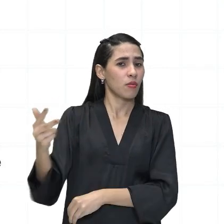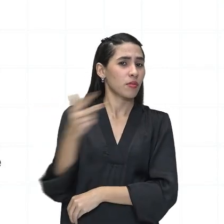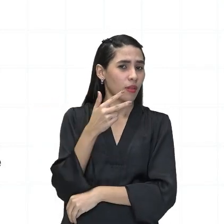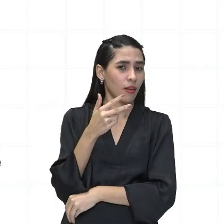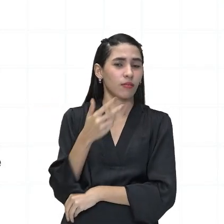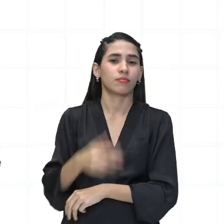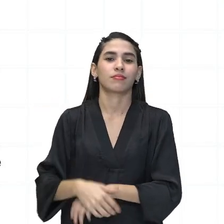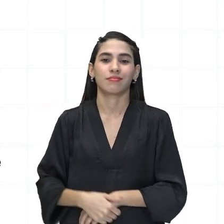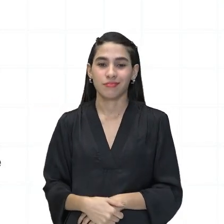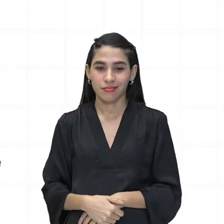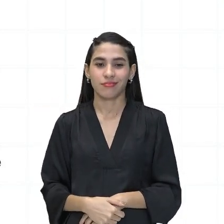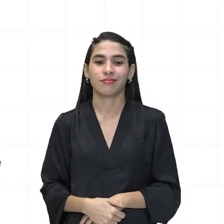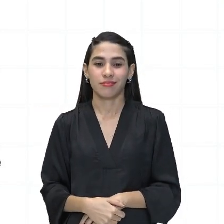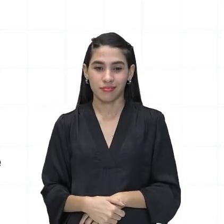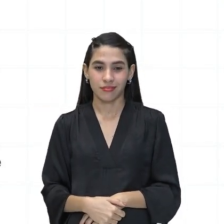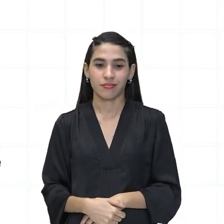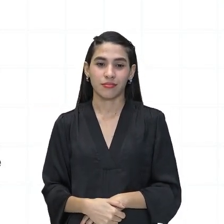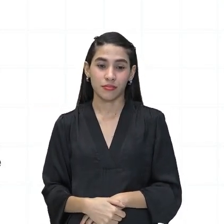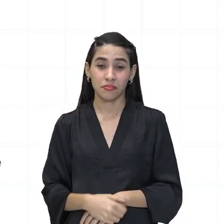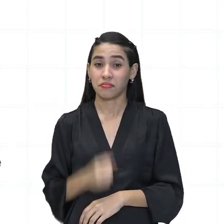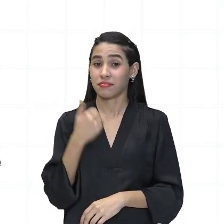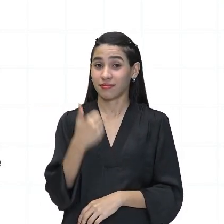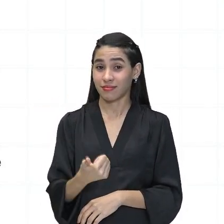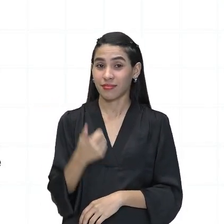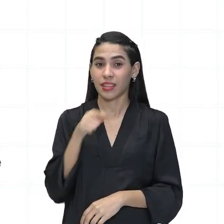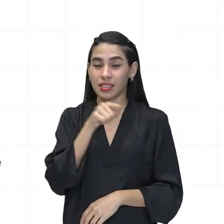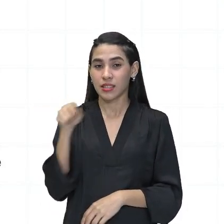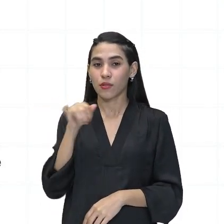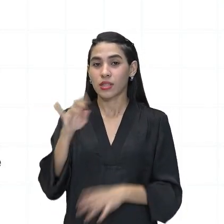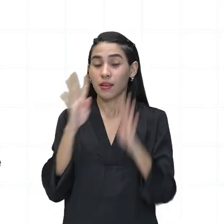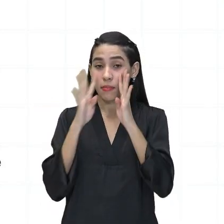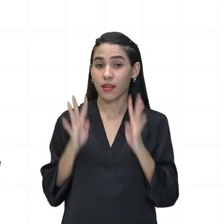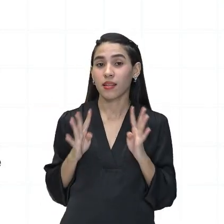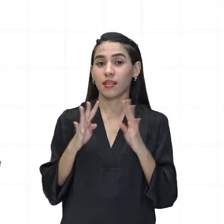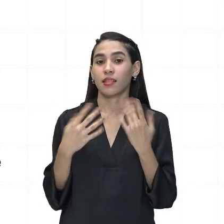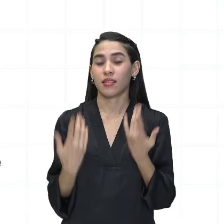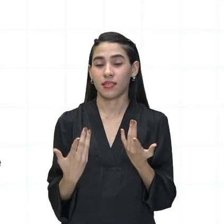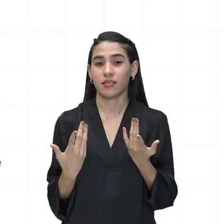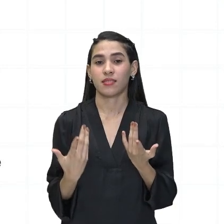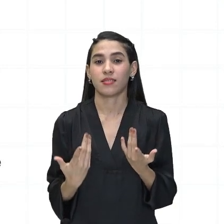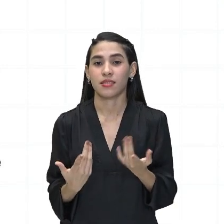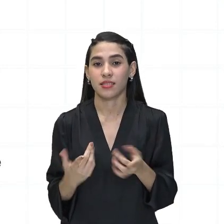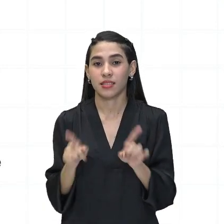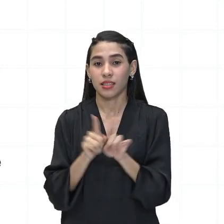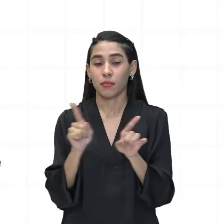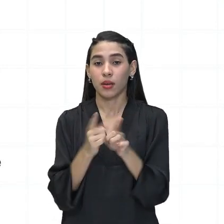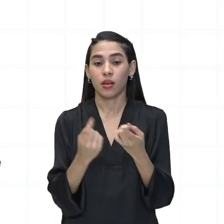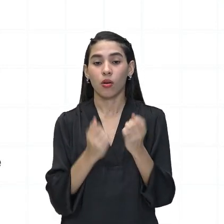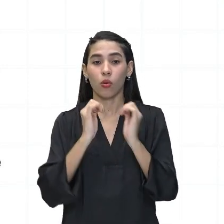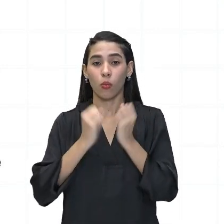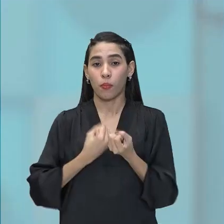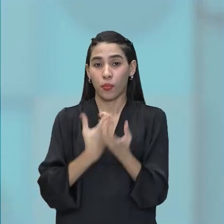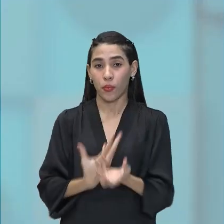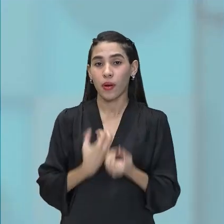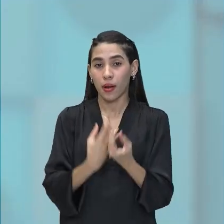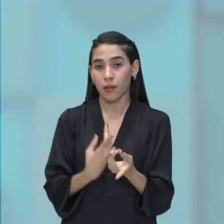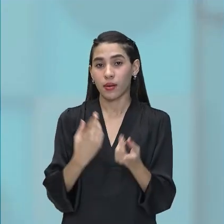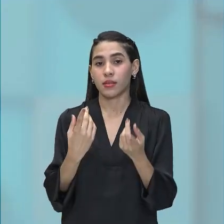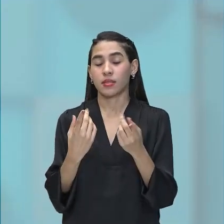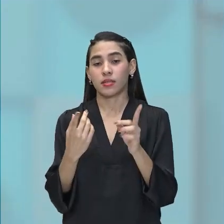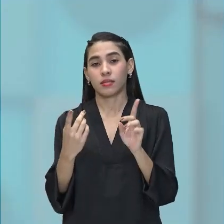cigarro. Olha só, muito bem. Se vocês prestarem atenção, gente, tanto esse poema